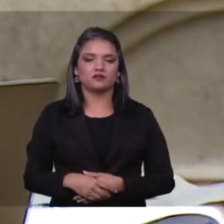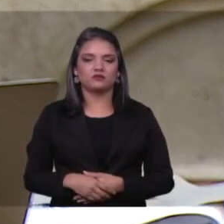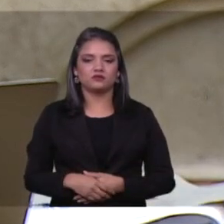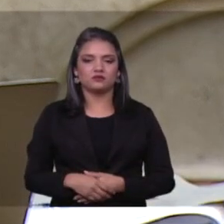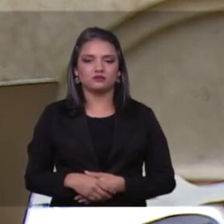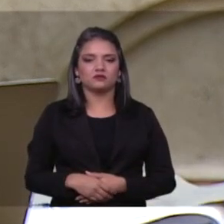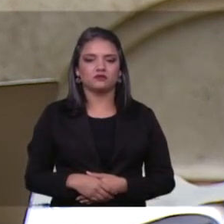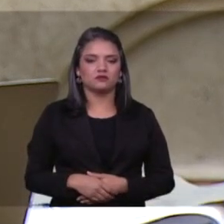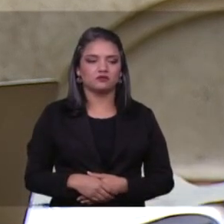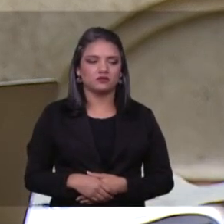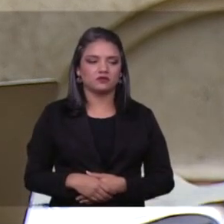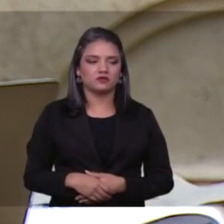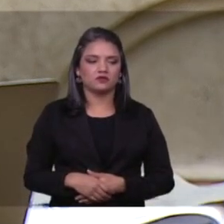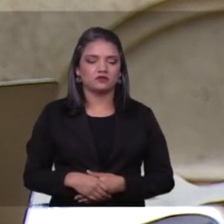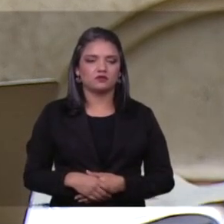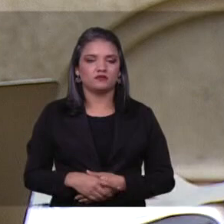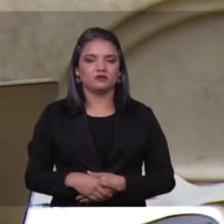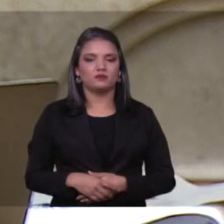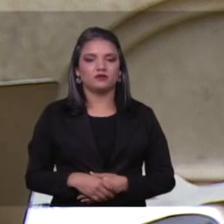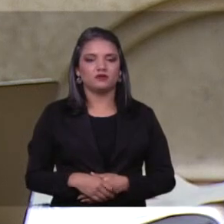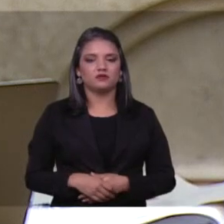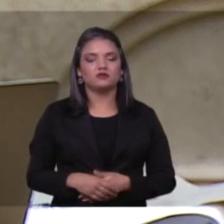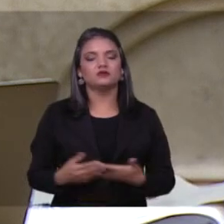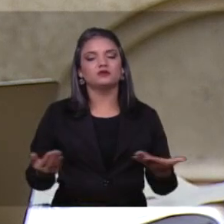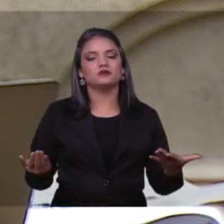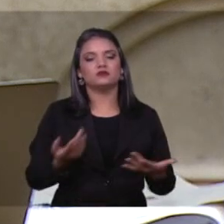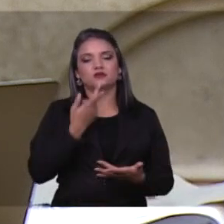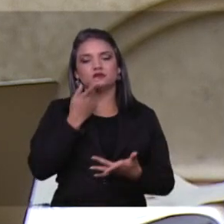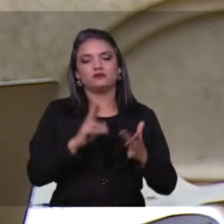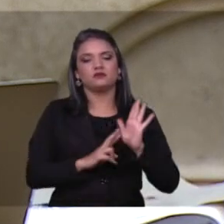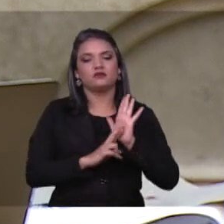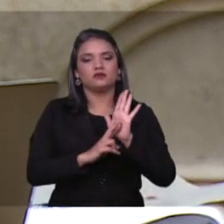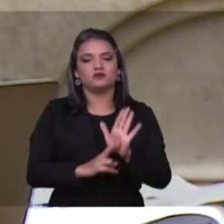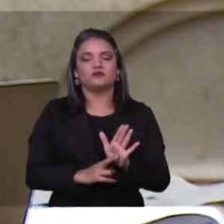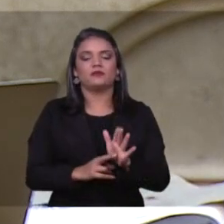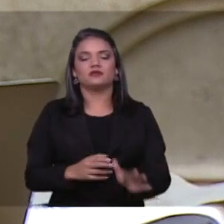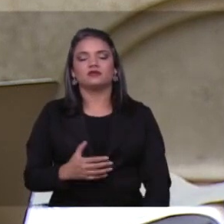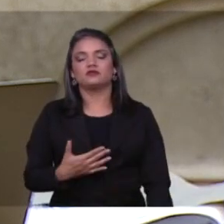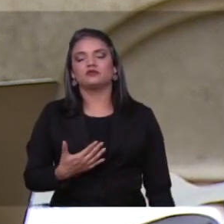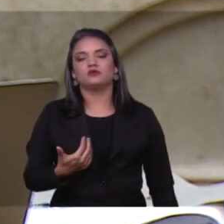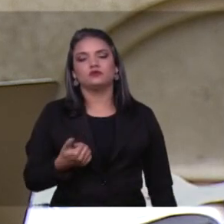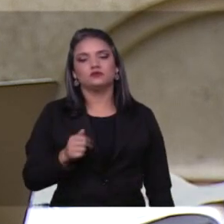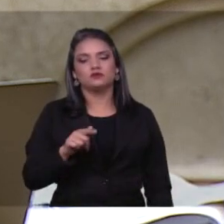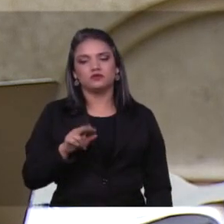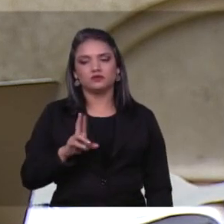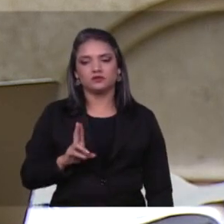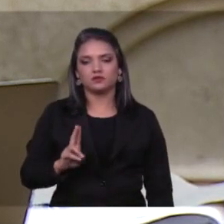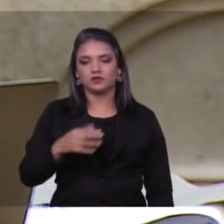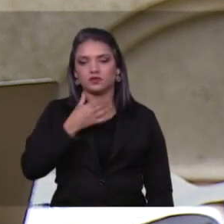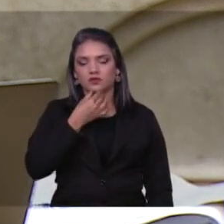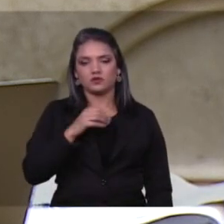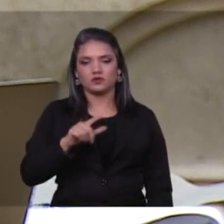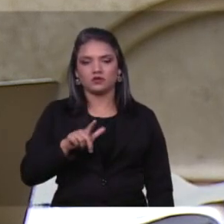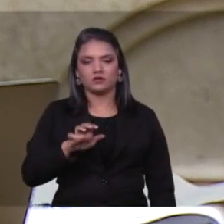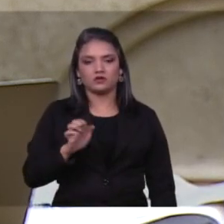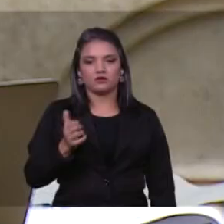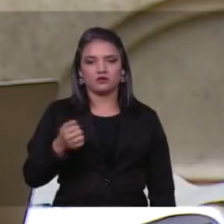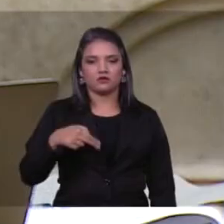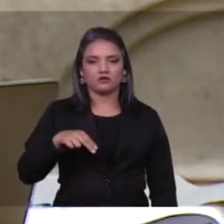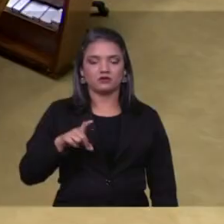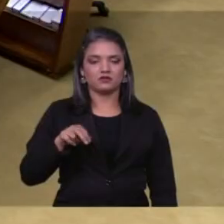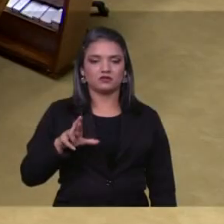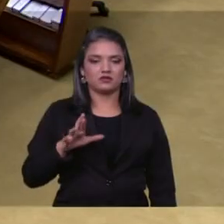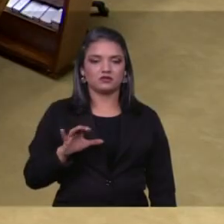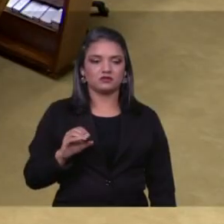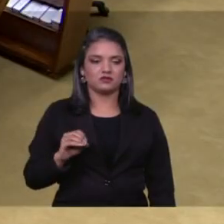derradeiramente hoje, pela Advocacia Geral da União, o doutor Leandro Peixoto Medeiros.